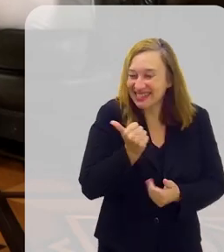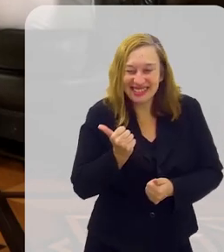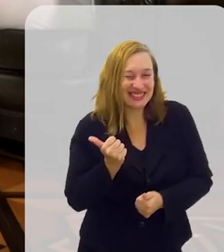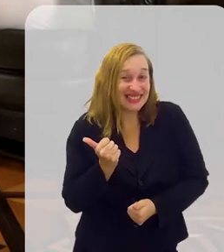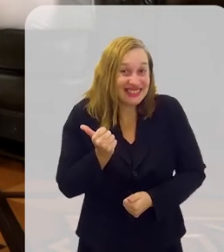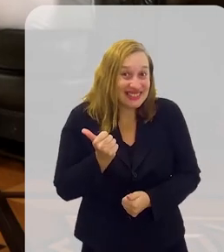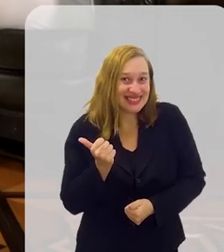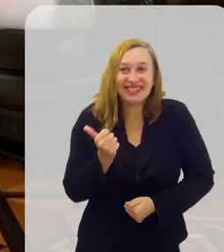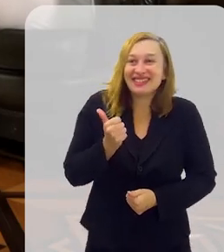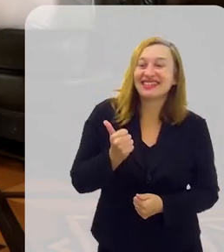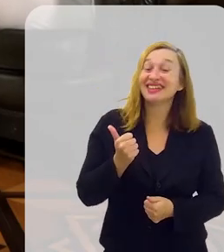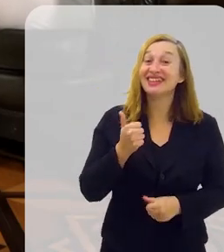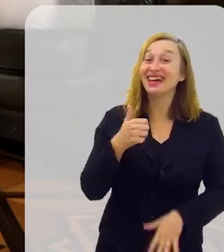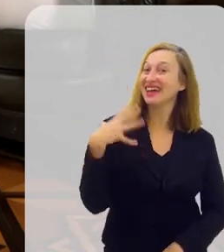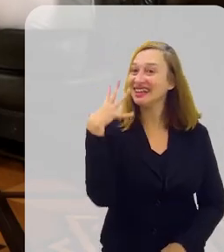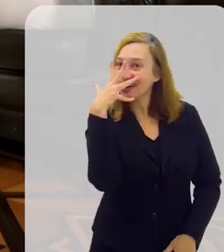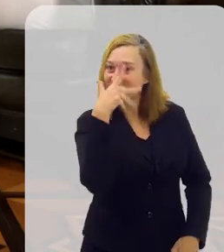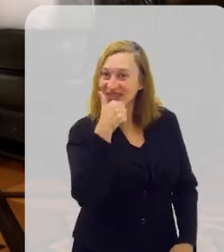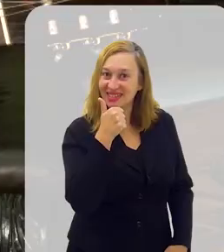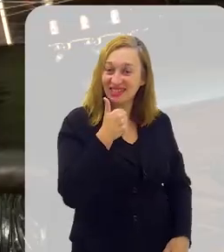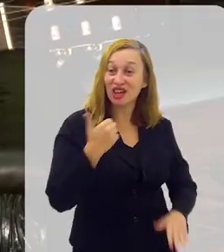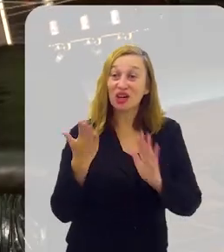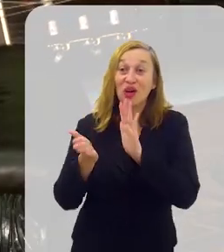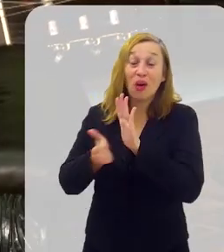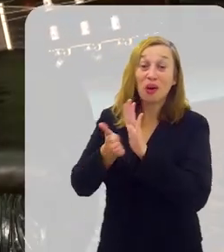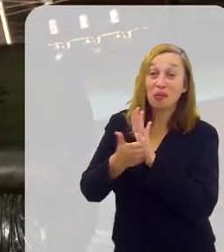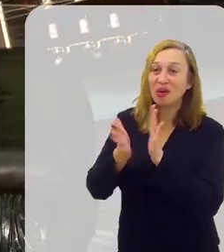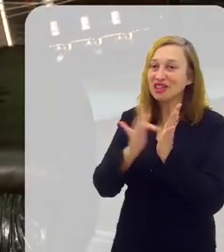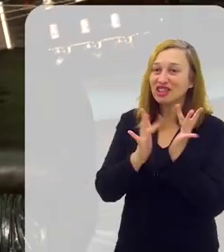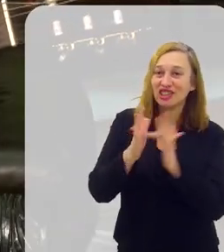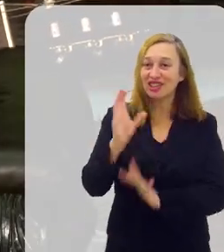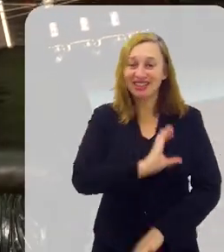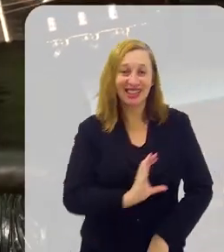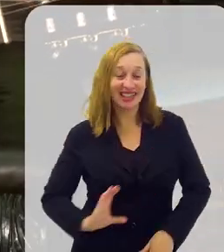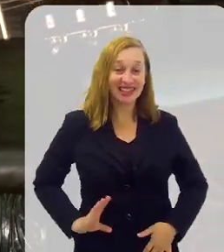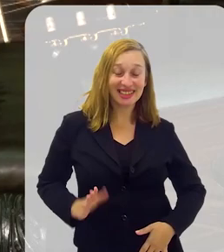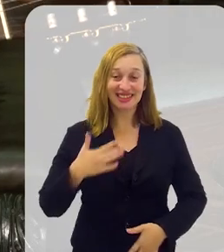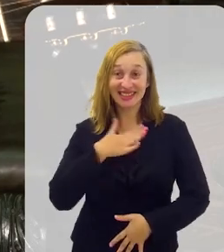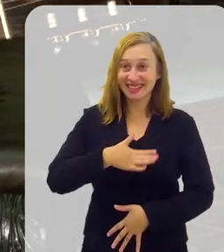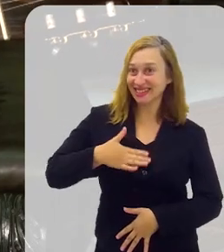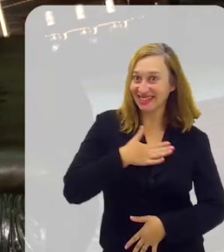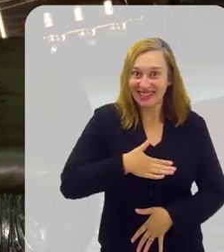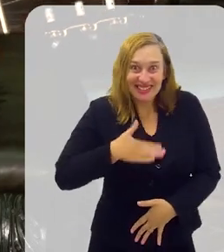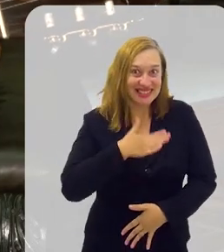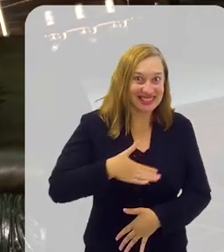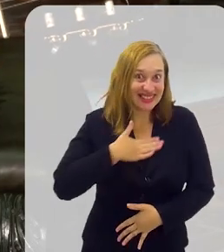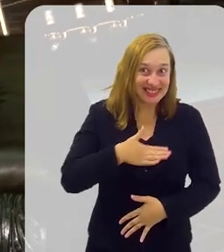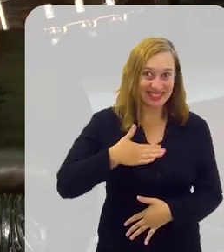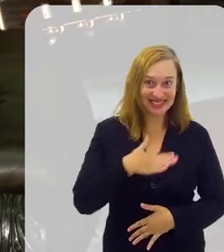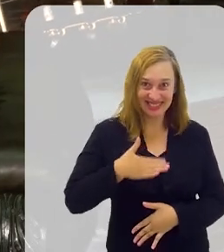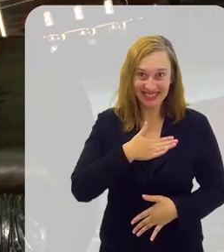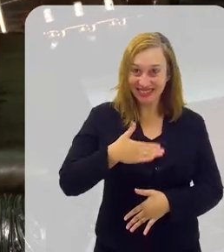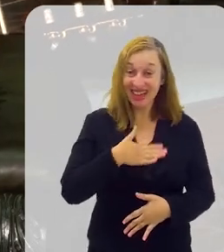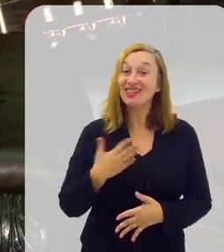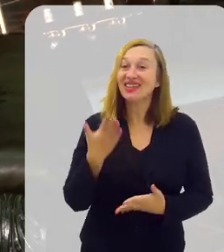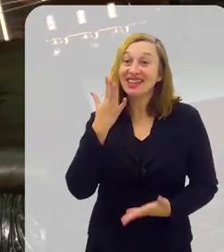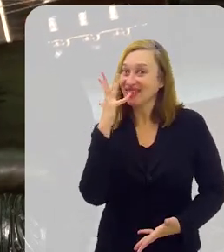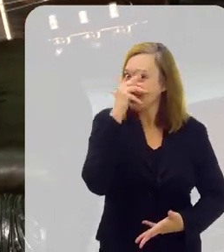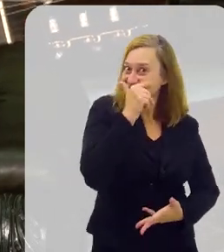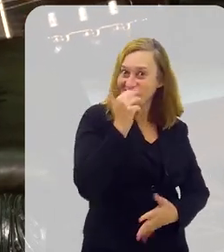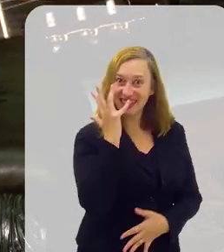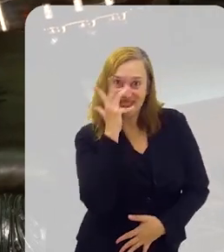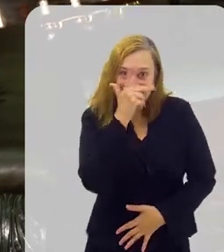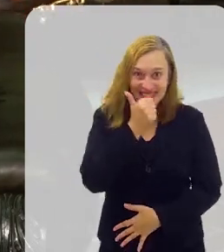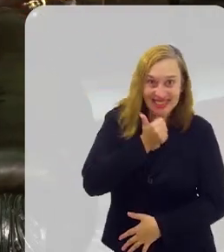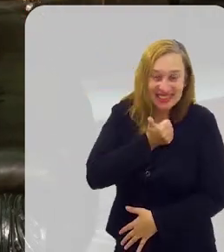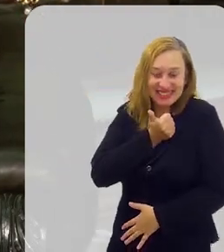gostoso, perfeito. Ei! Tá bonito, tá bonito, tá, tá bonito, bonito demais. Bem,